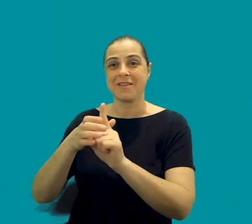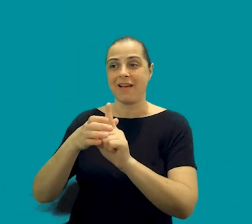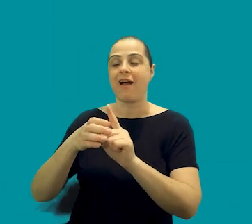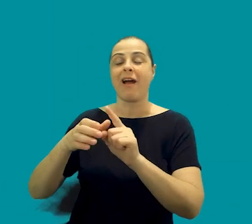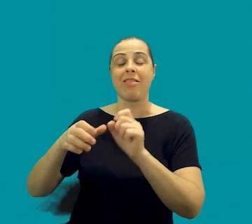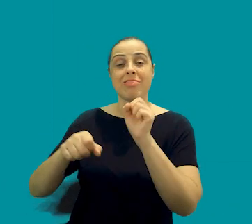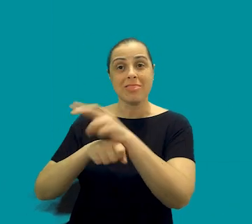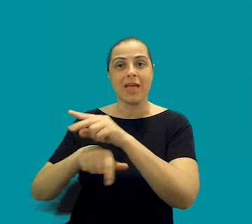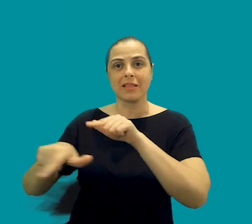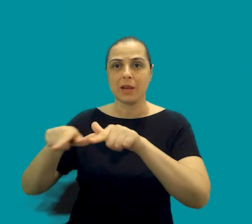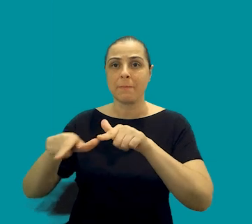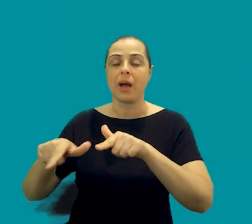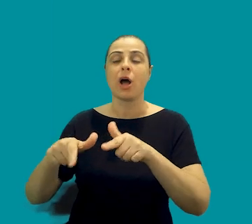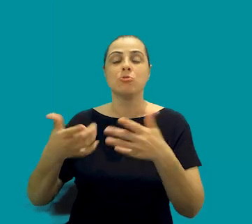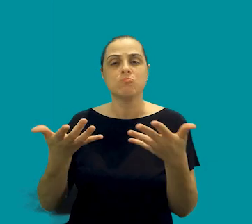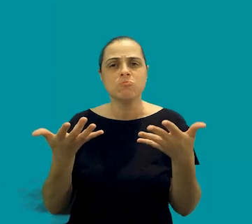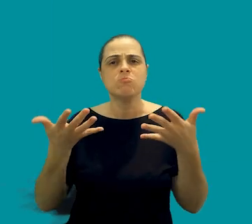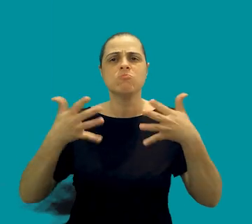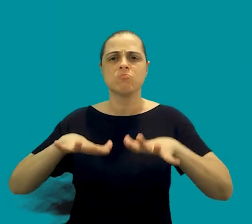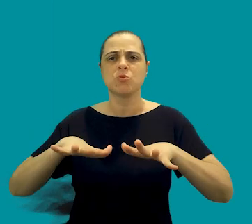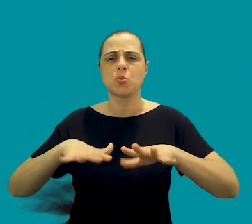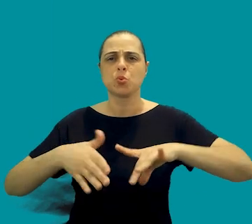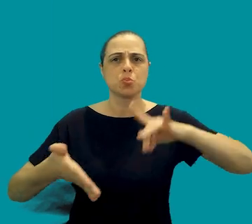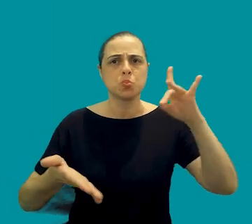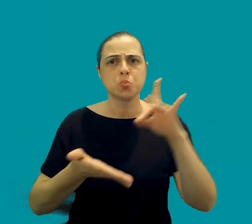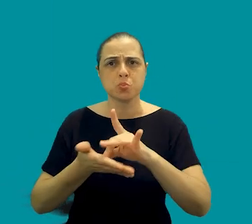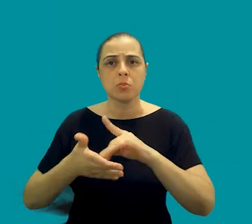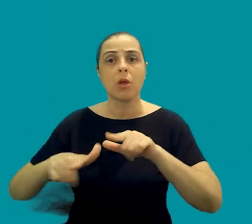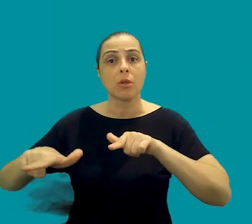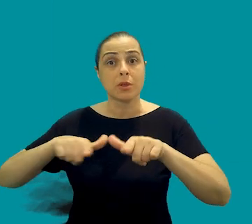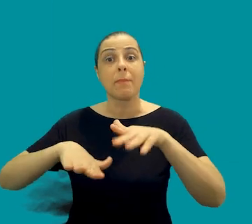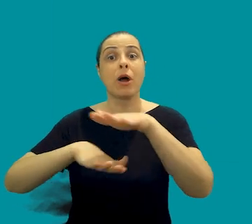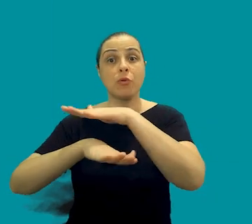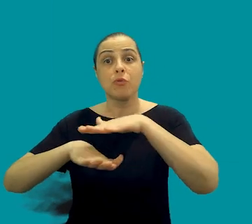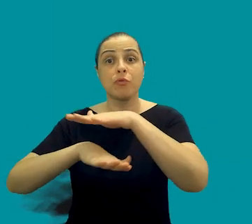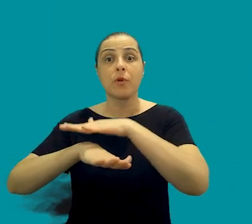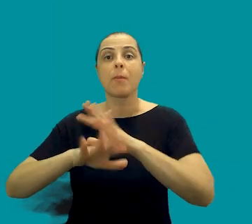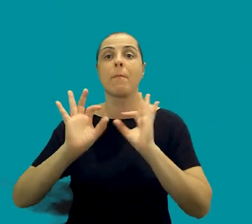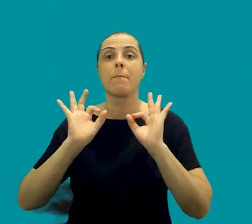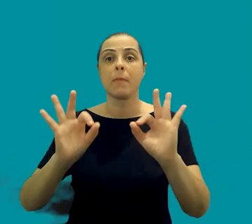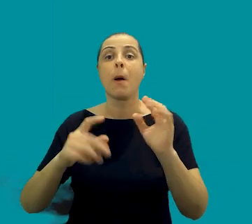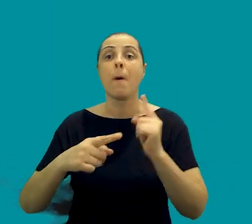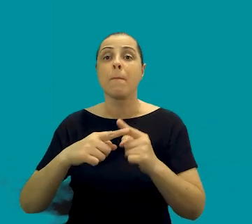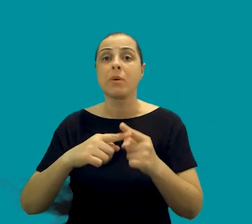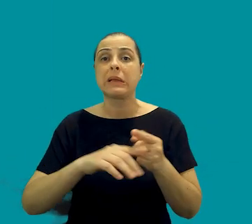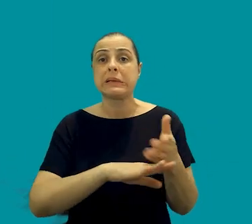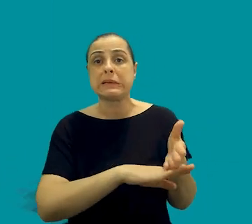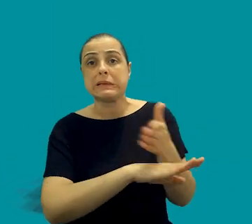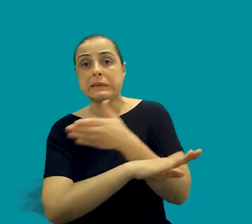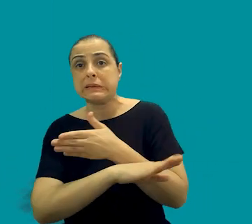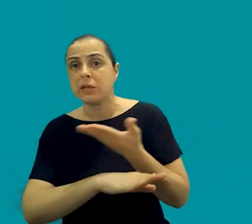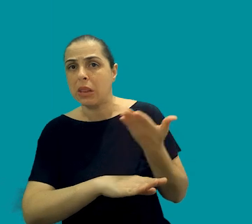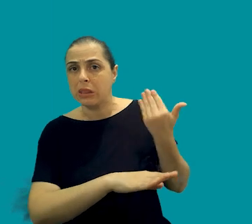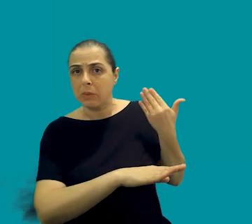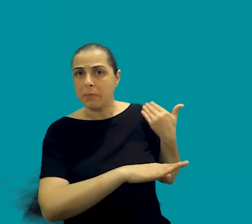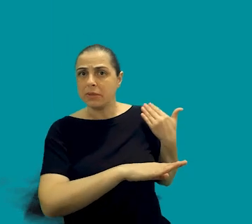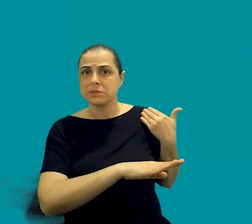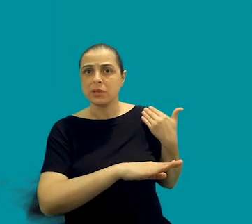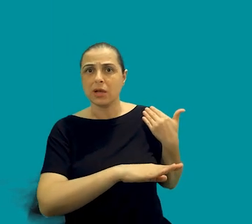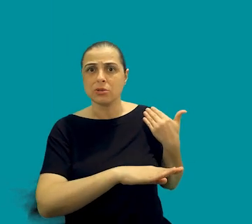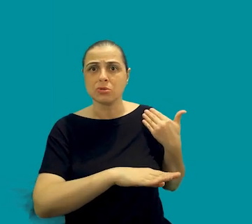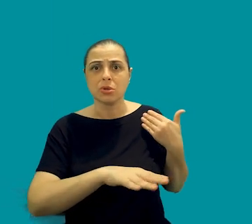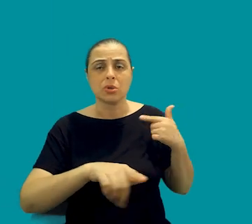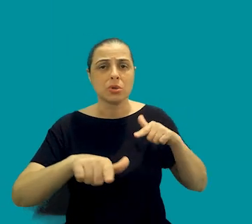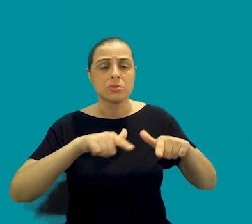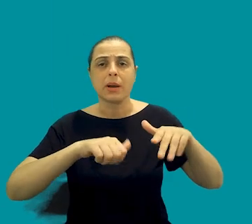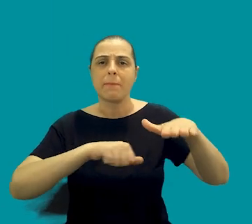jovens, é um trabalho de inclusão, eles são incluídos na parcela formal, que antes eles estavam alijados, eles estavam fora desse mercado